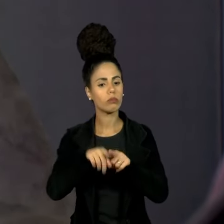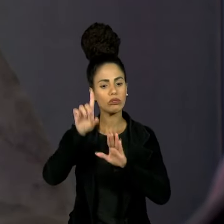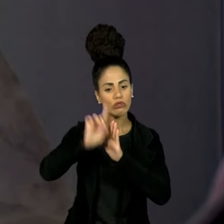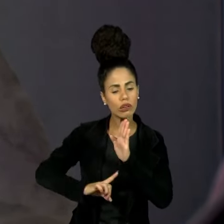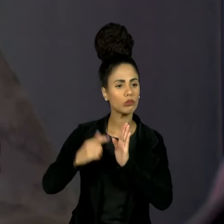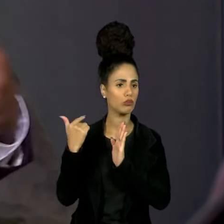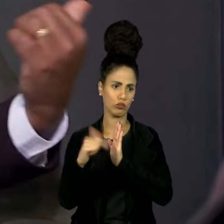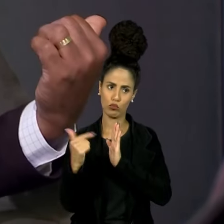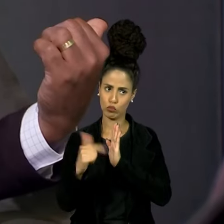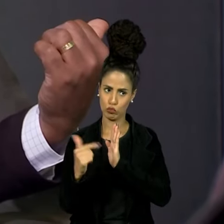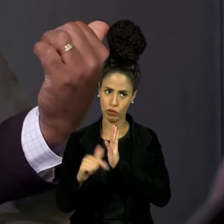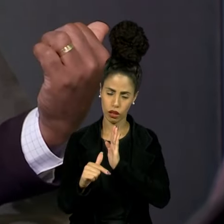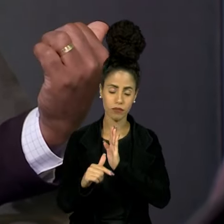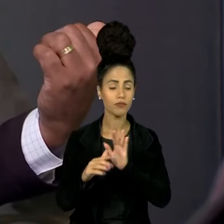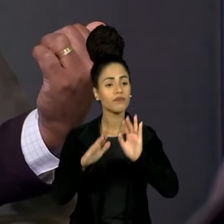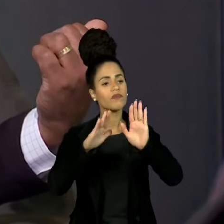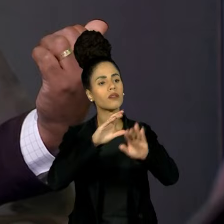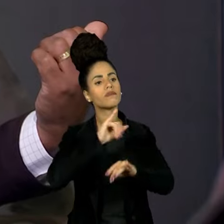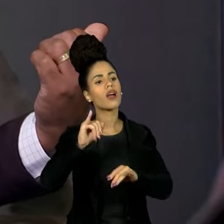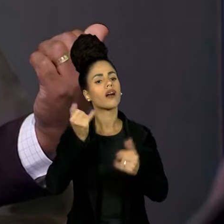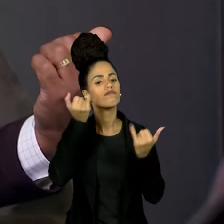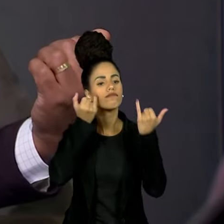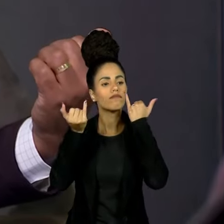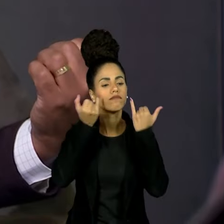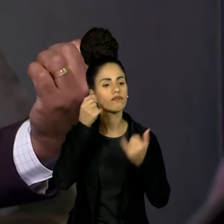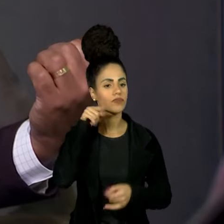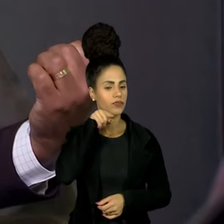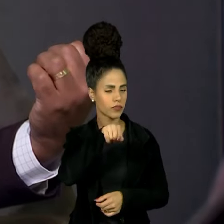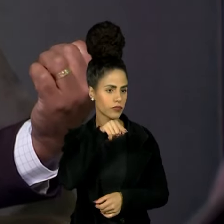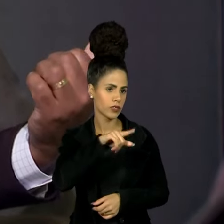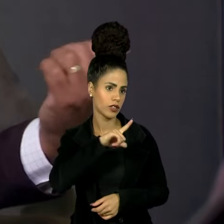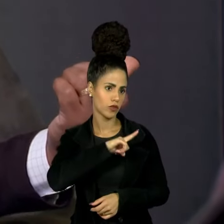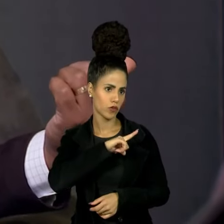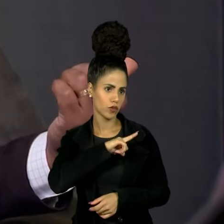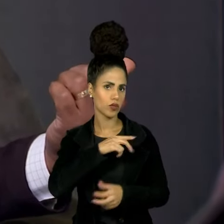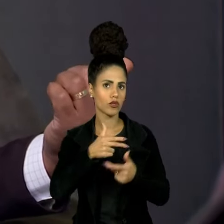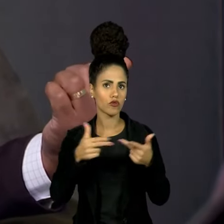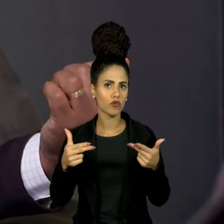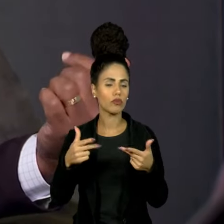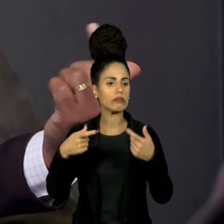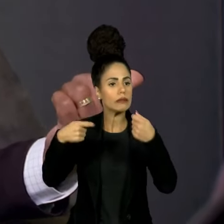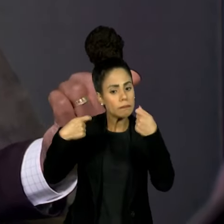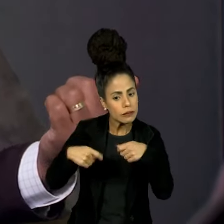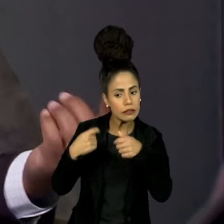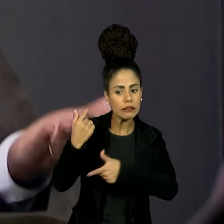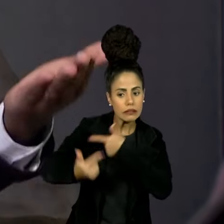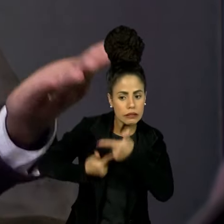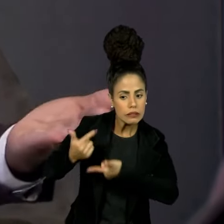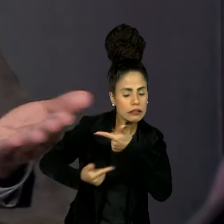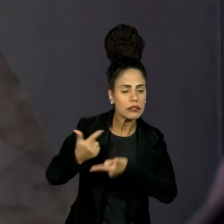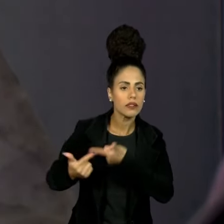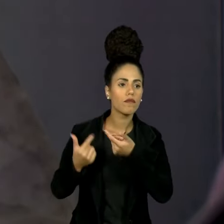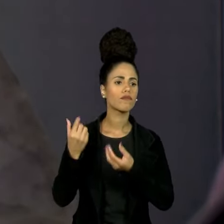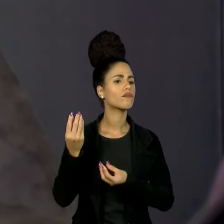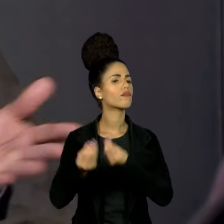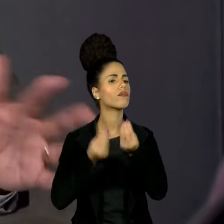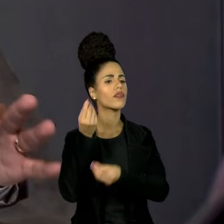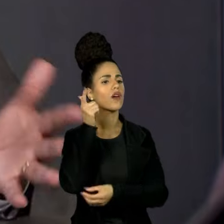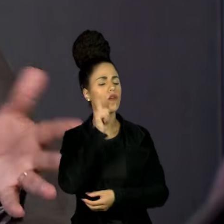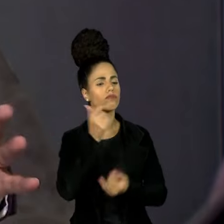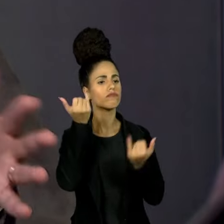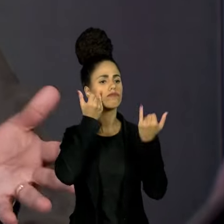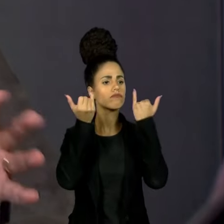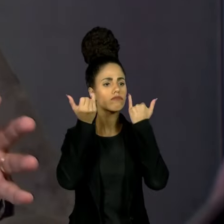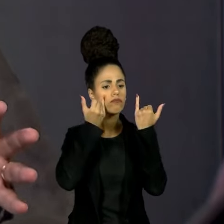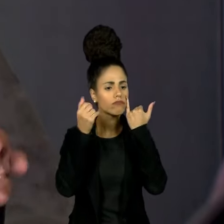Então, se não fosse aquela informalidade por necessidade, por vocação, você tem esse tipo de informalidade